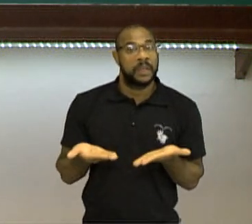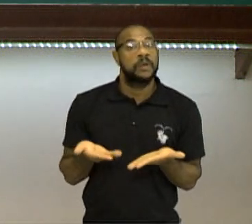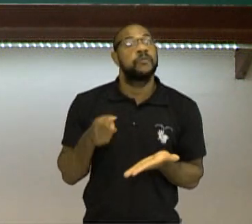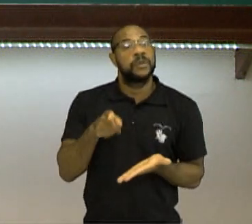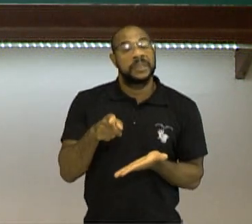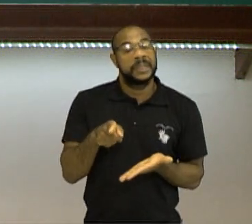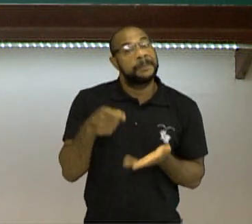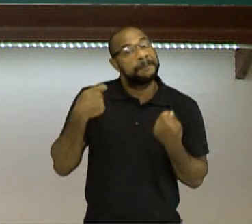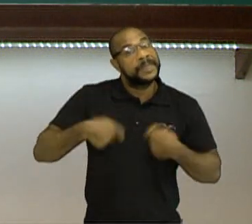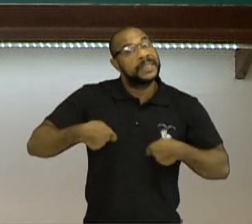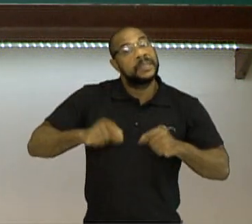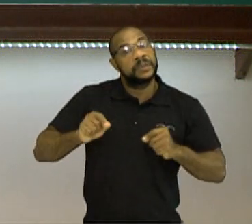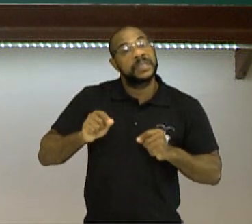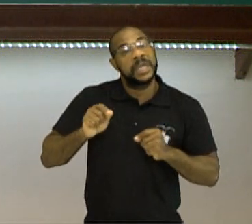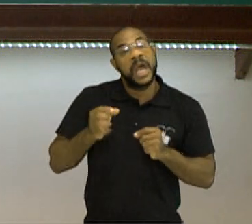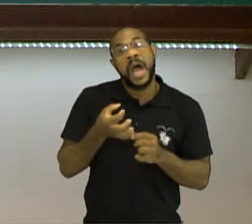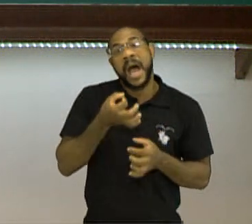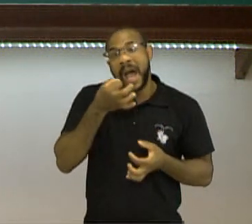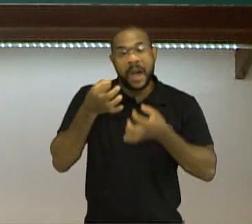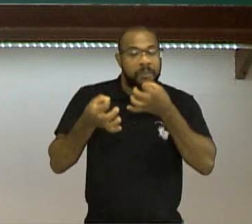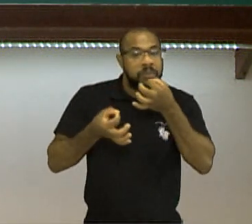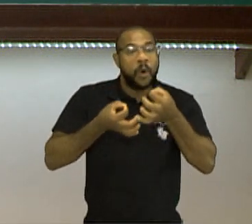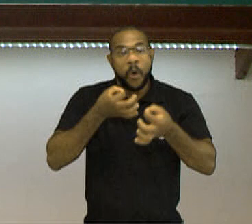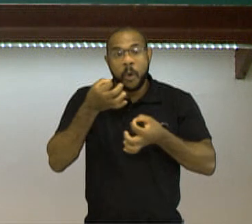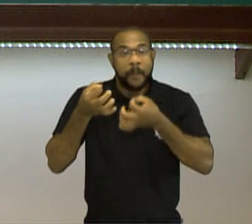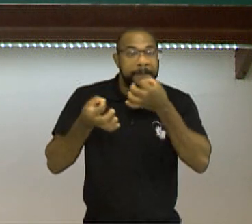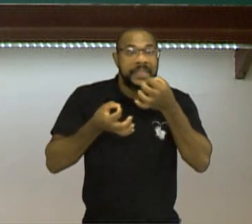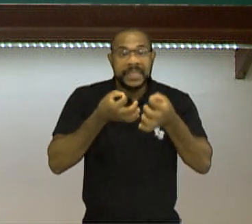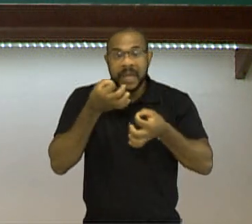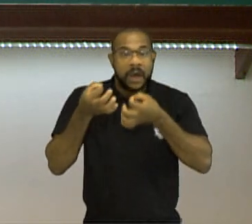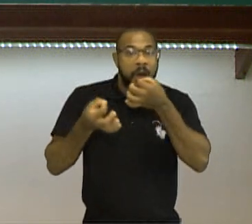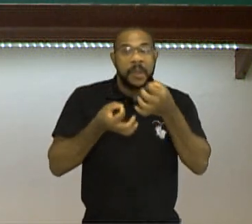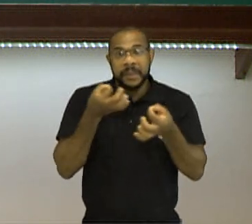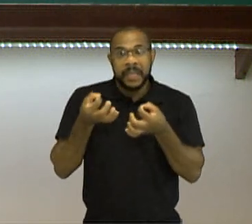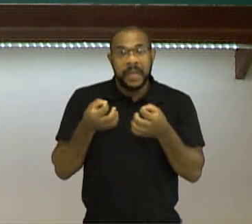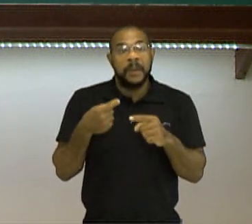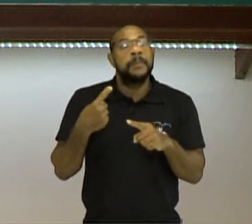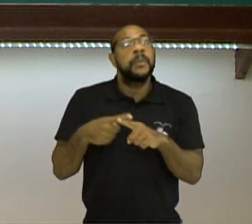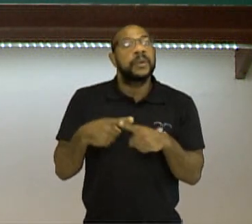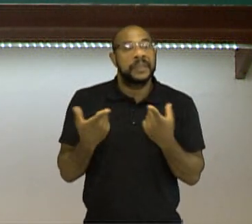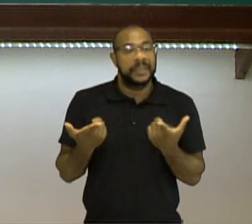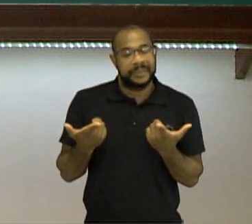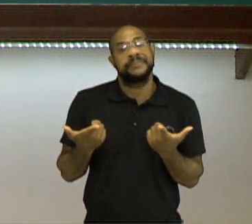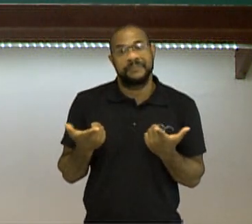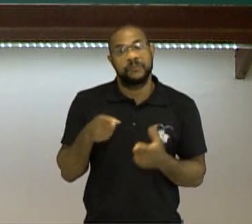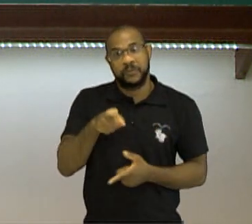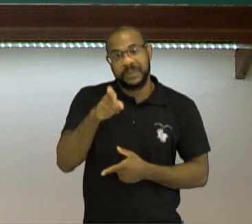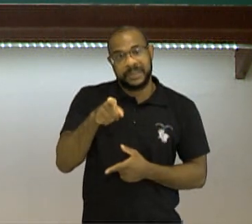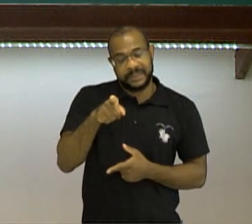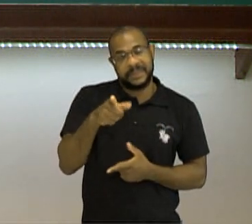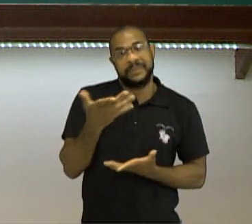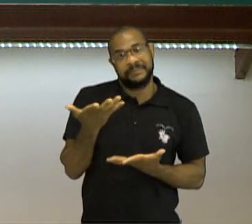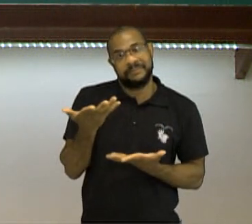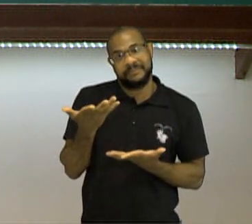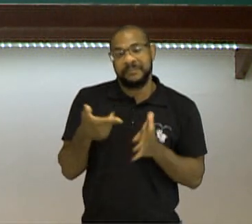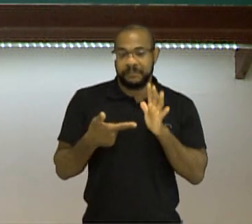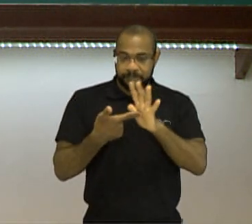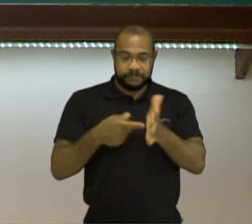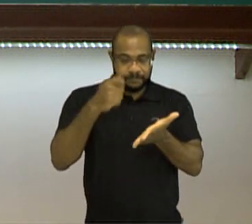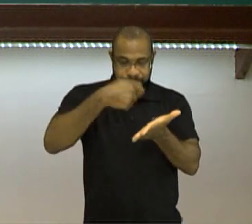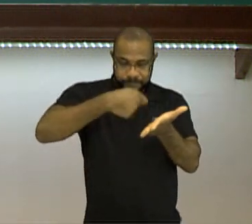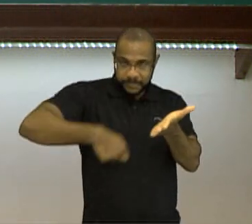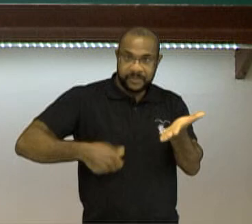deve argumentar esse posicionamento, ou seja, a tese que você definiu lá no primeiro